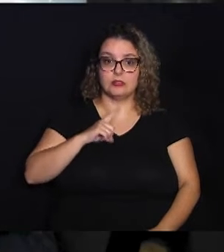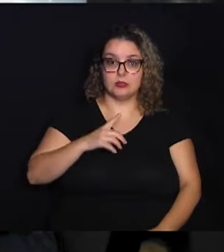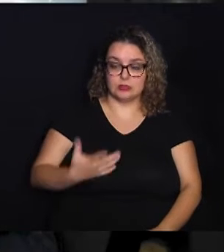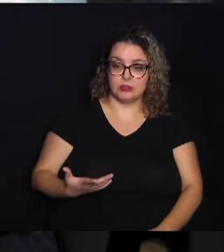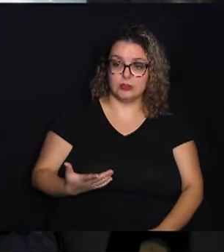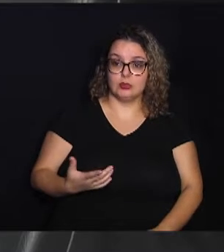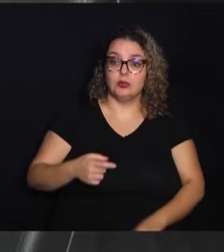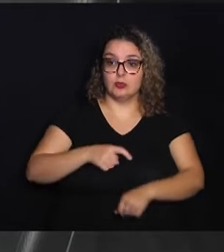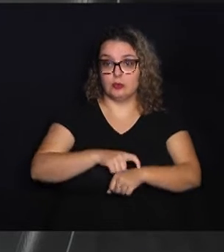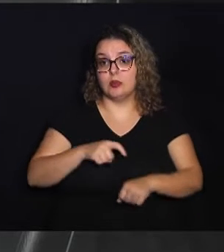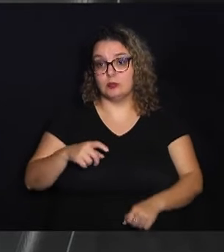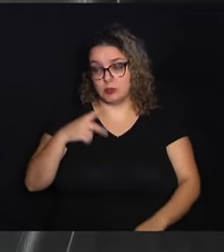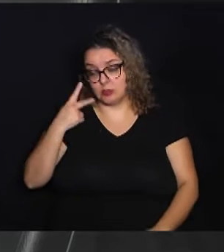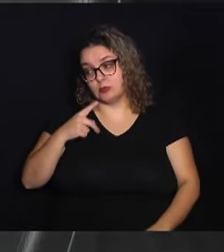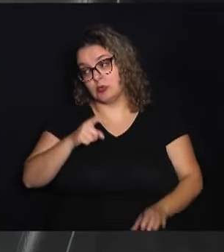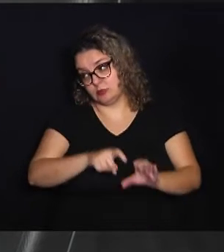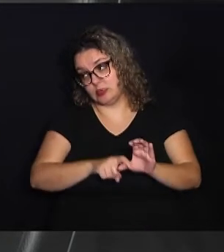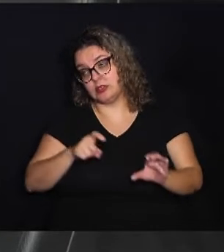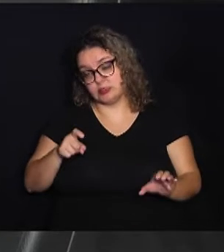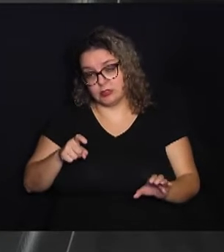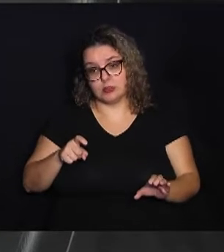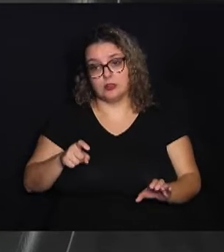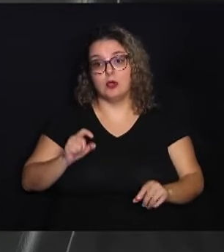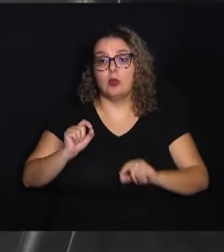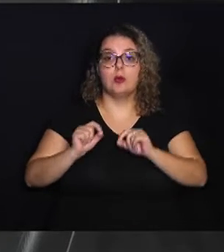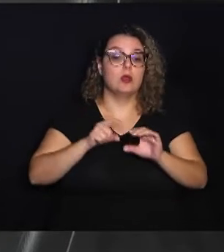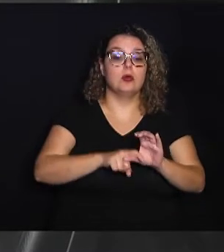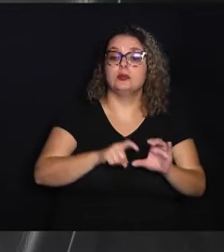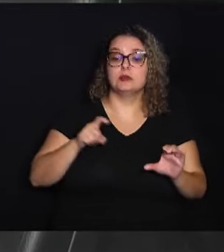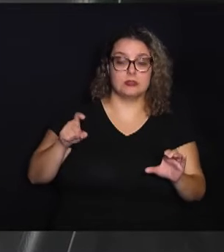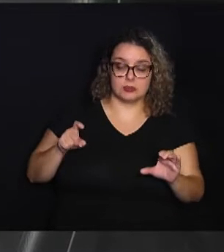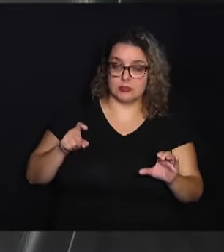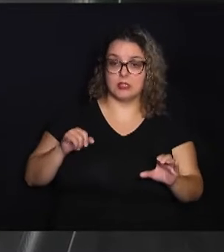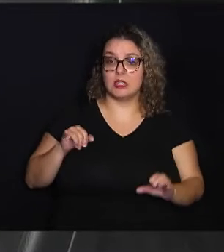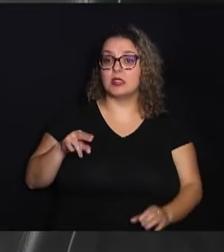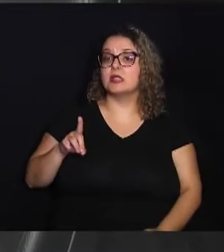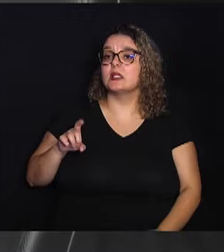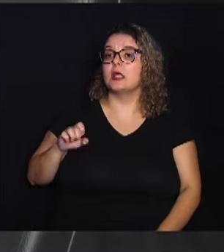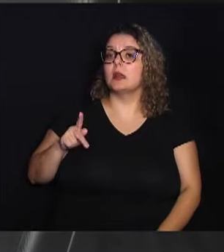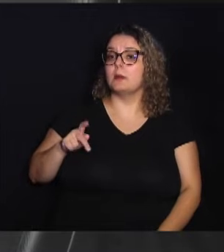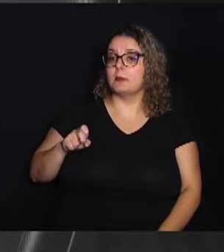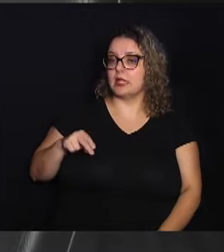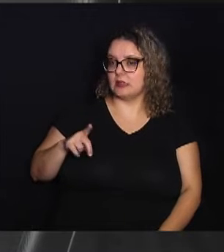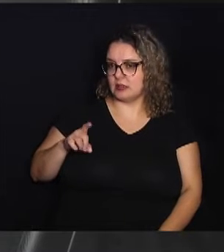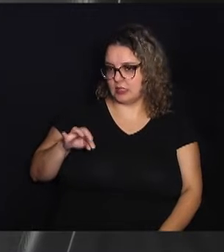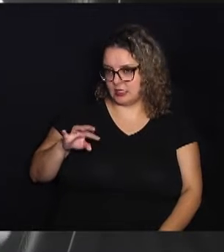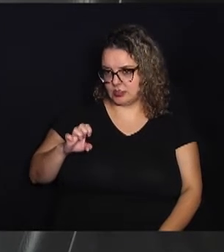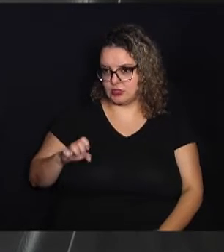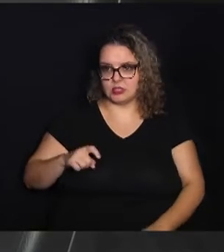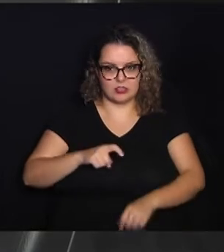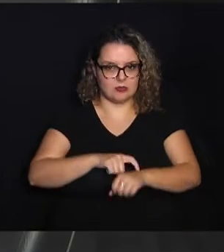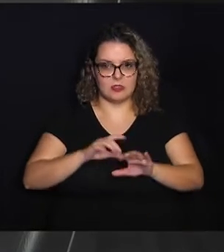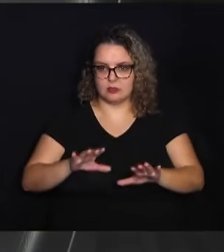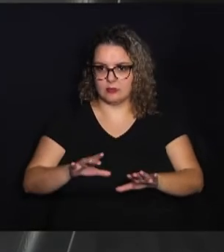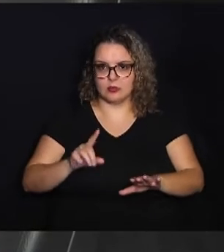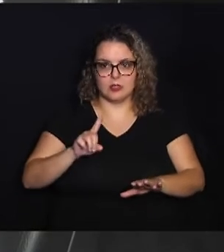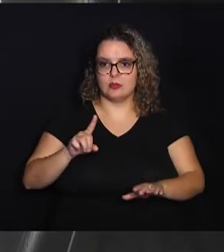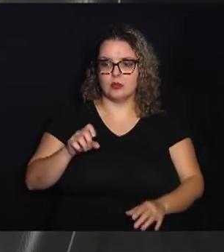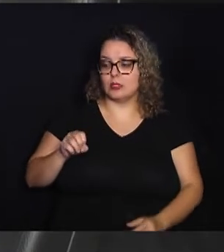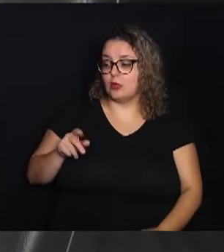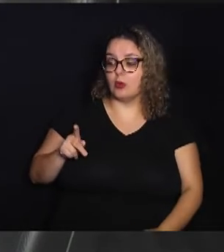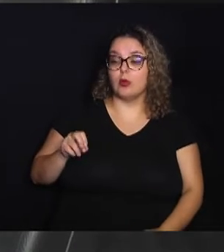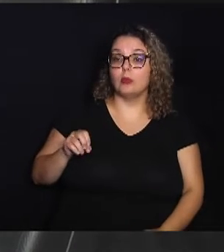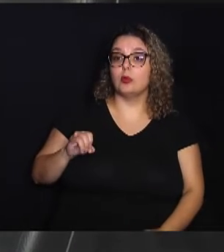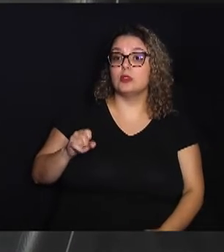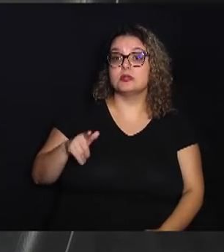ser um parlamentar independente. O que seria o independente? Independente é que, naquele momento específico, eu não era uma oposição,